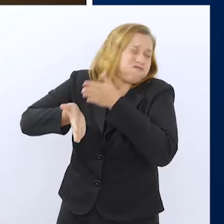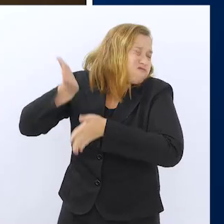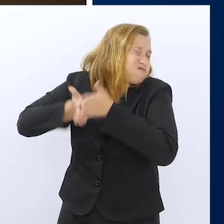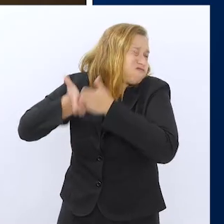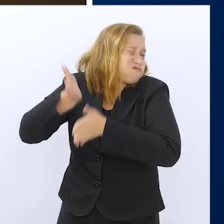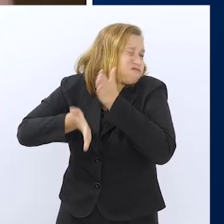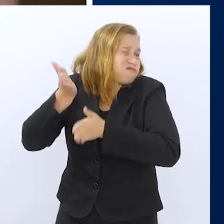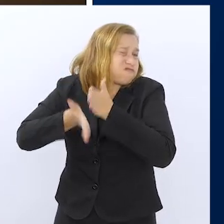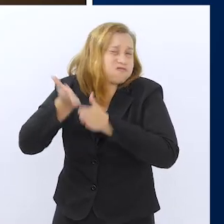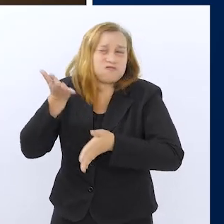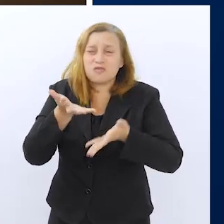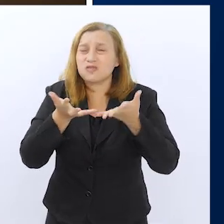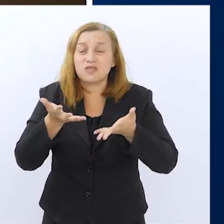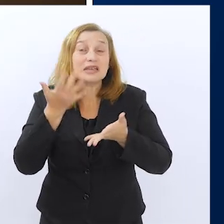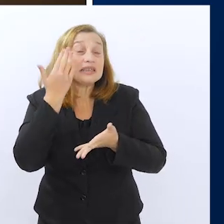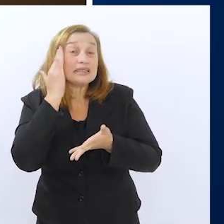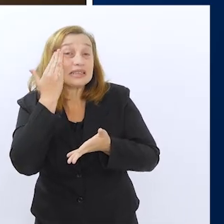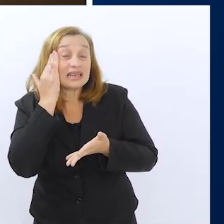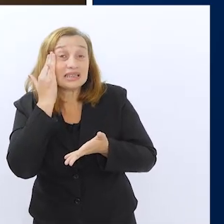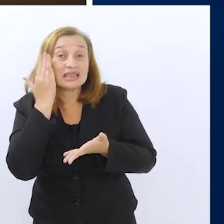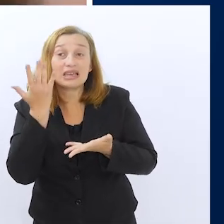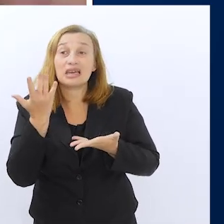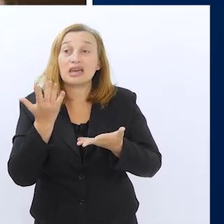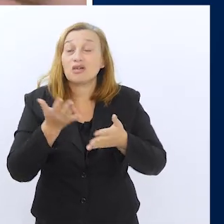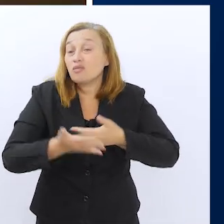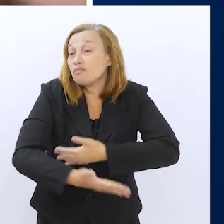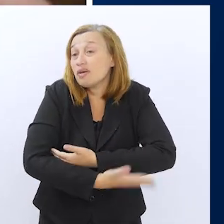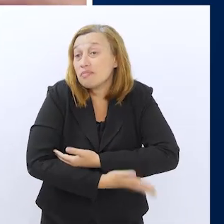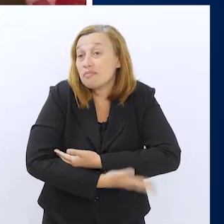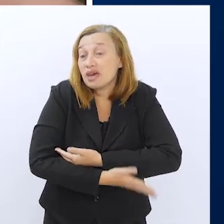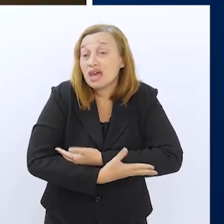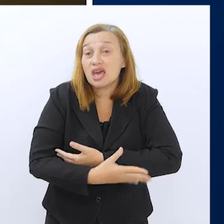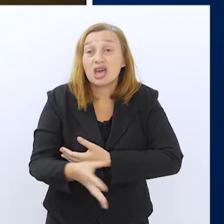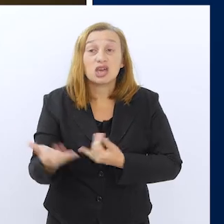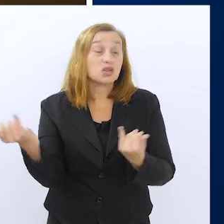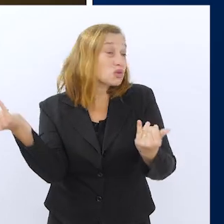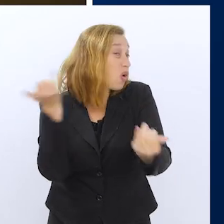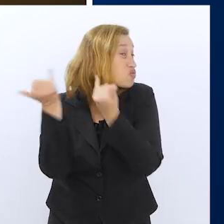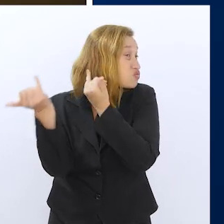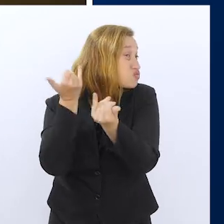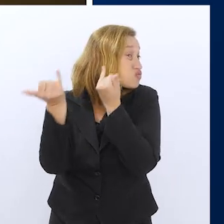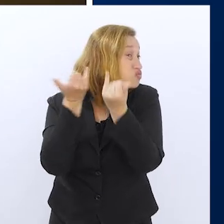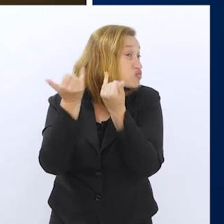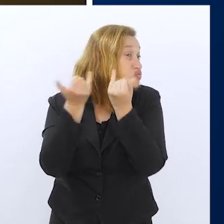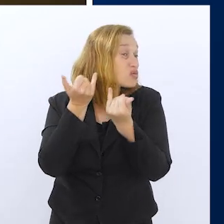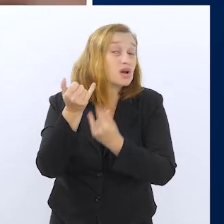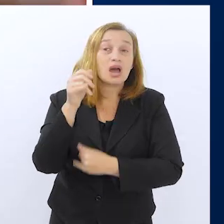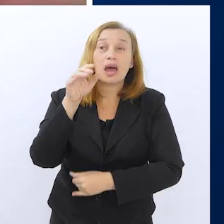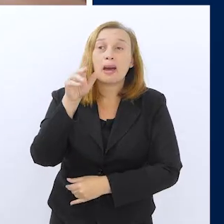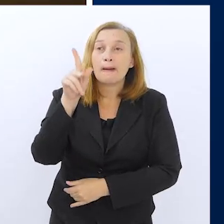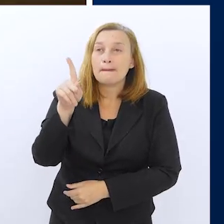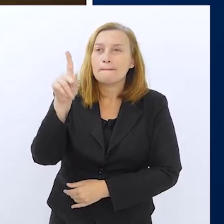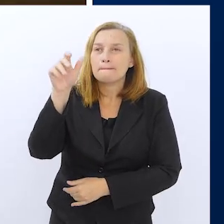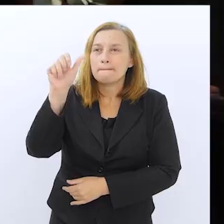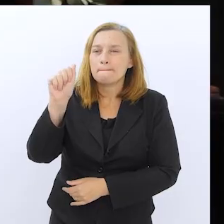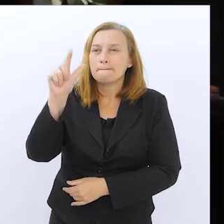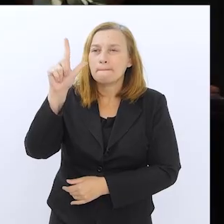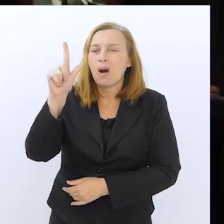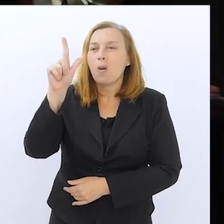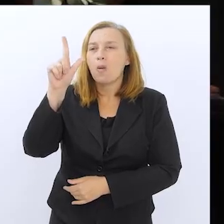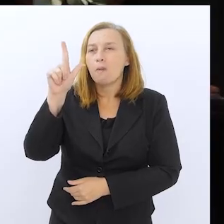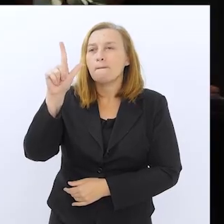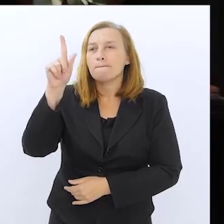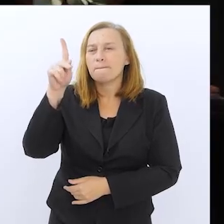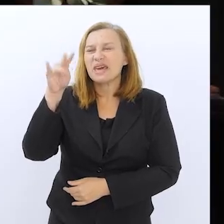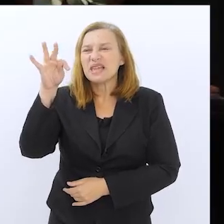tentando entender e conhecer o seu bebê, e escutando muitos palpites. O que é palpite, doutora? O que é palpite?